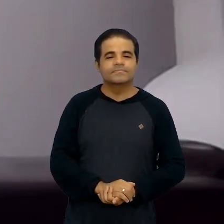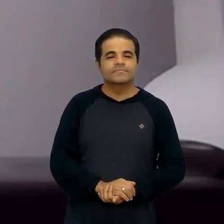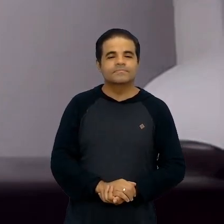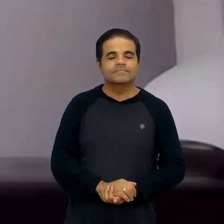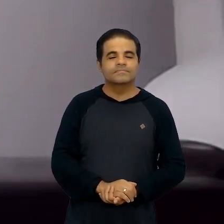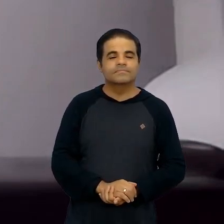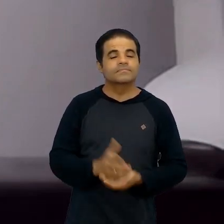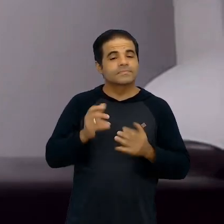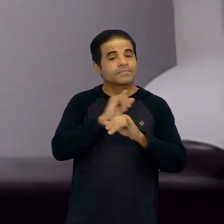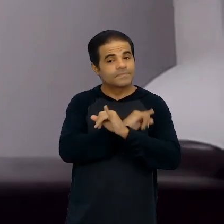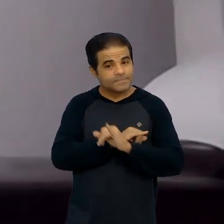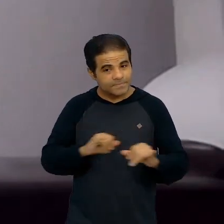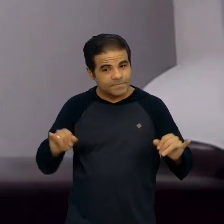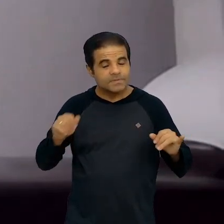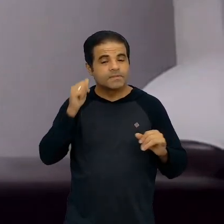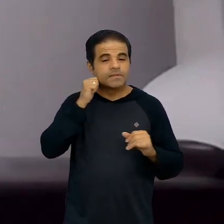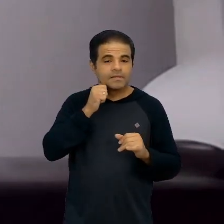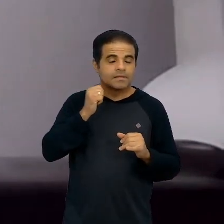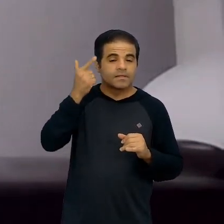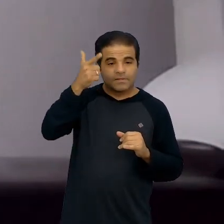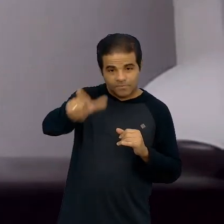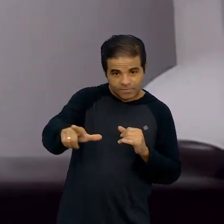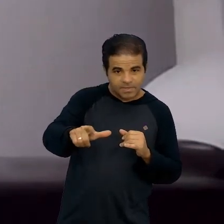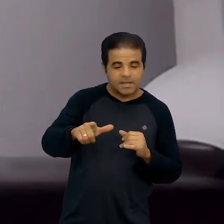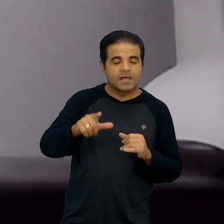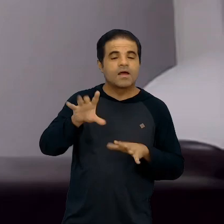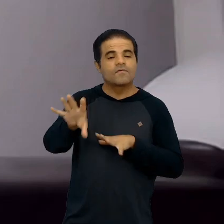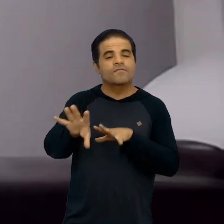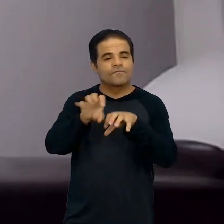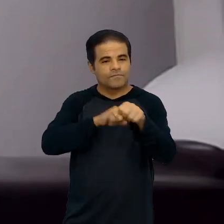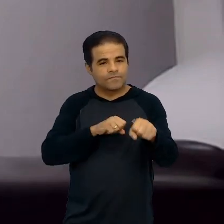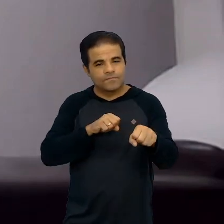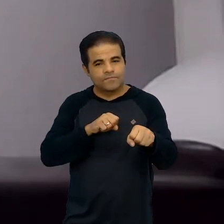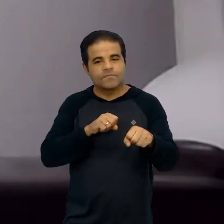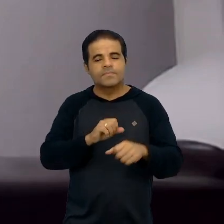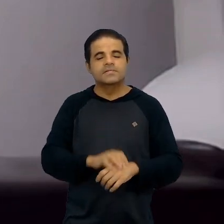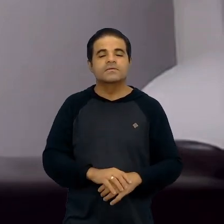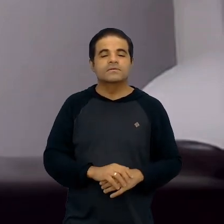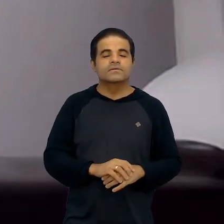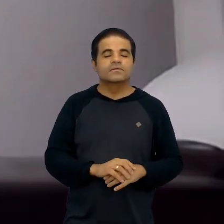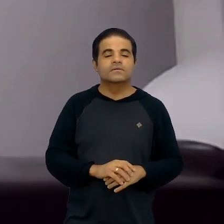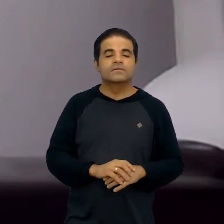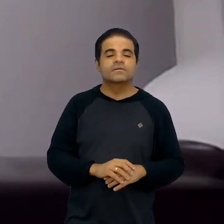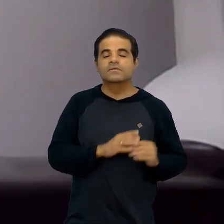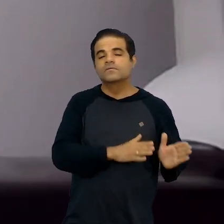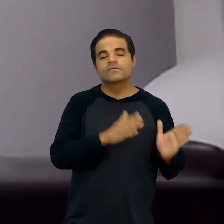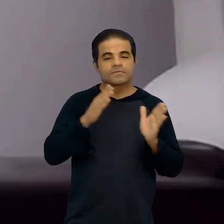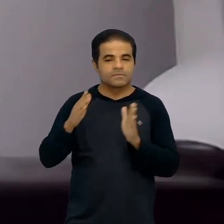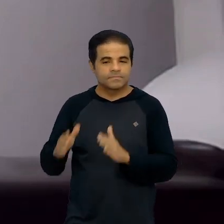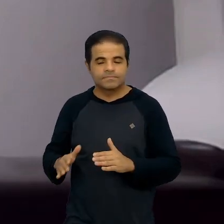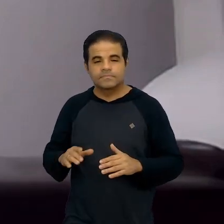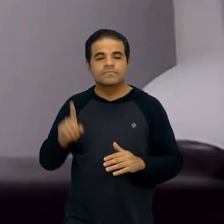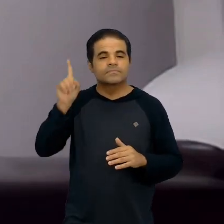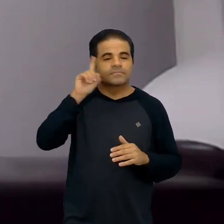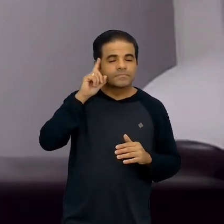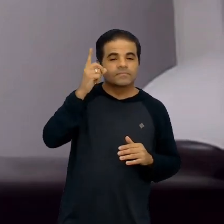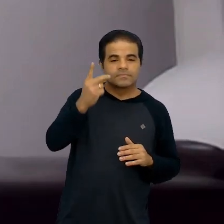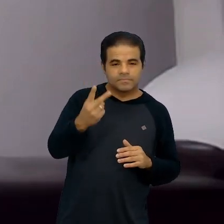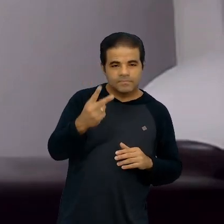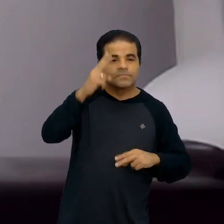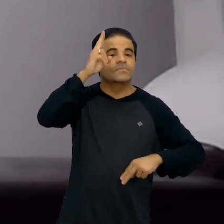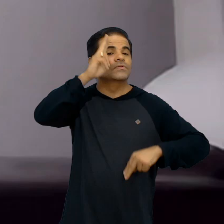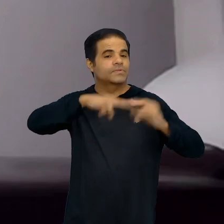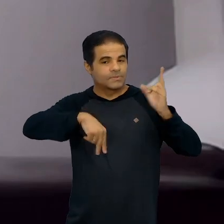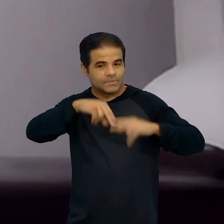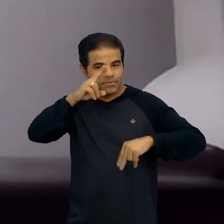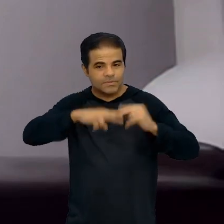quero informar que a nossa próxima Formação de etapa será no dia 2 de